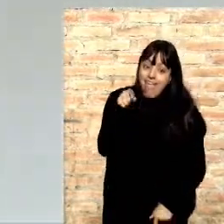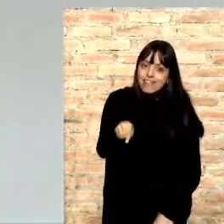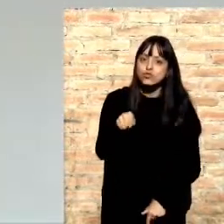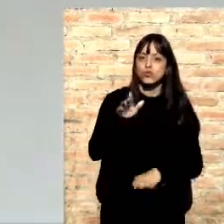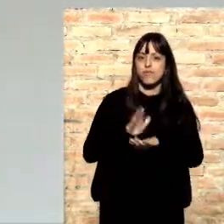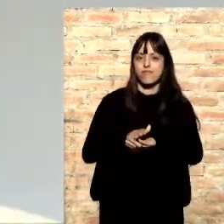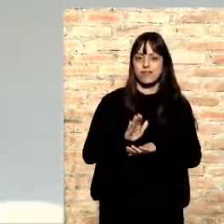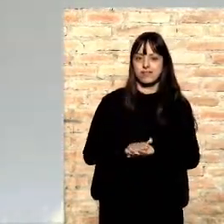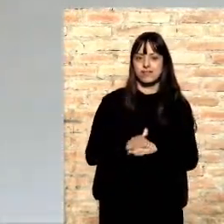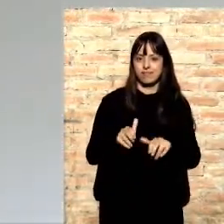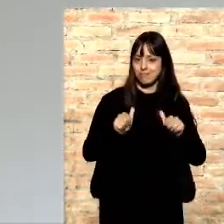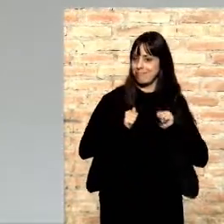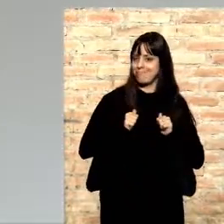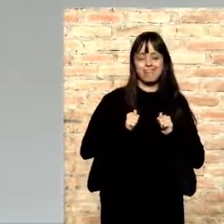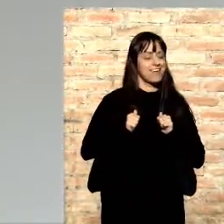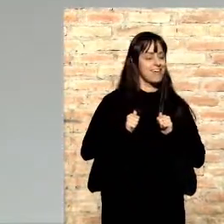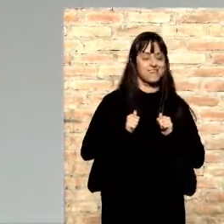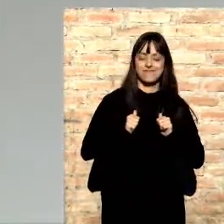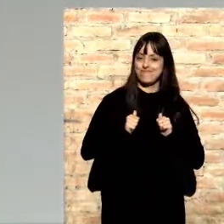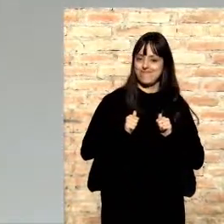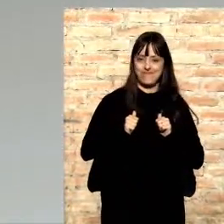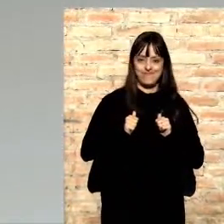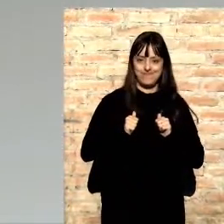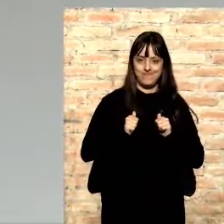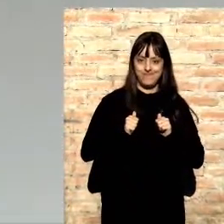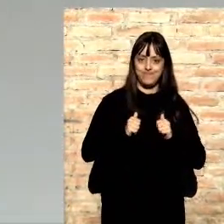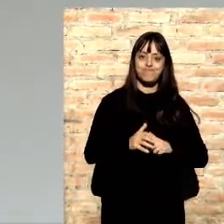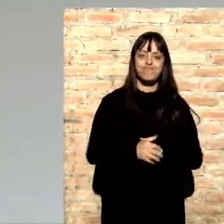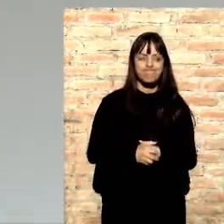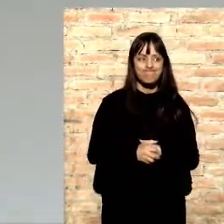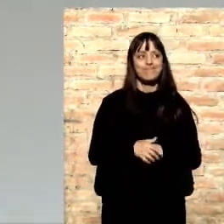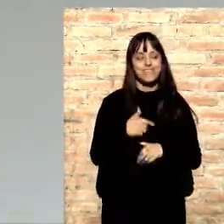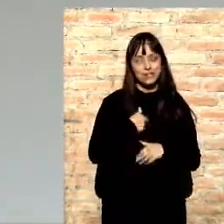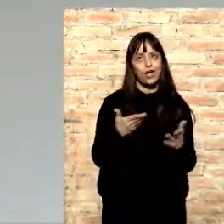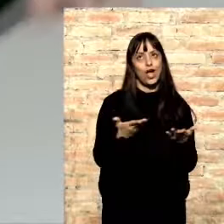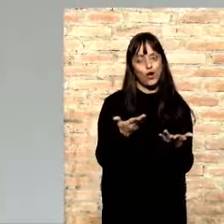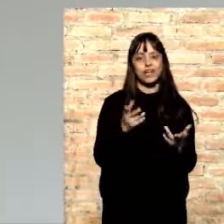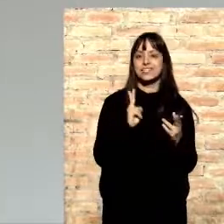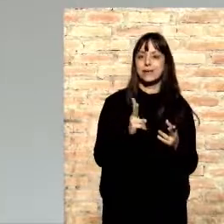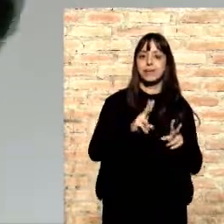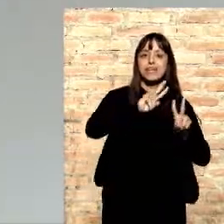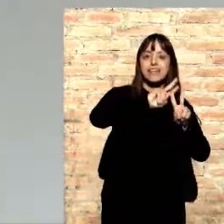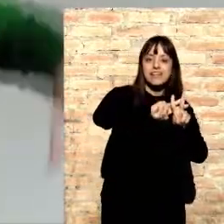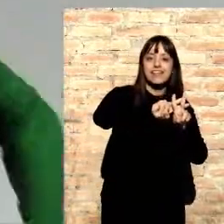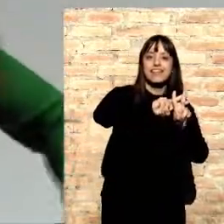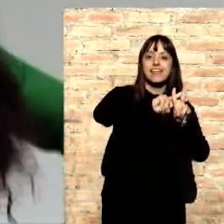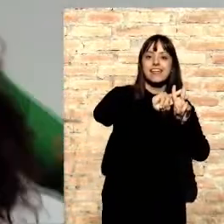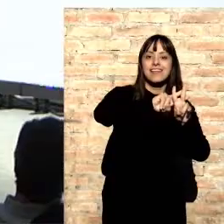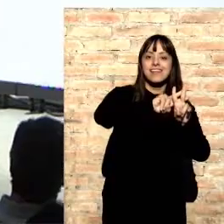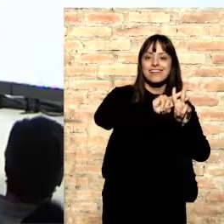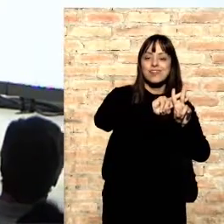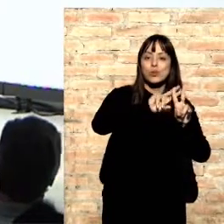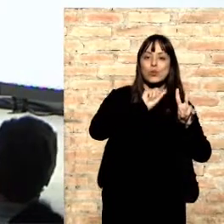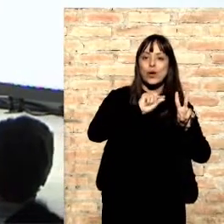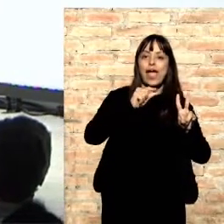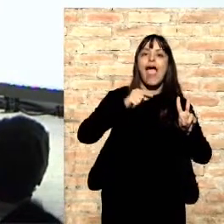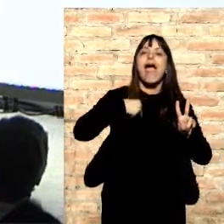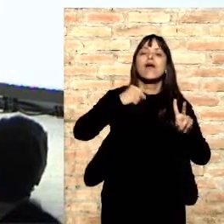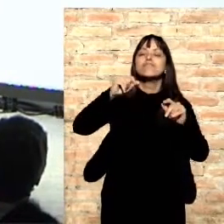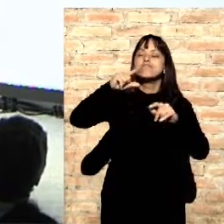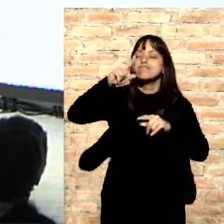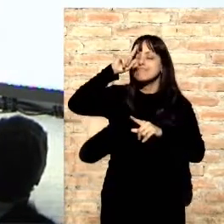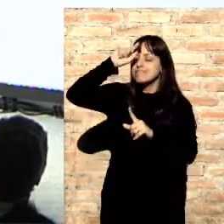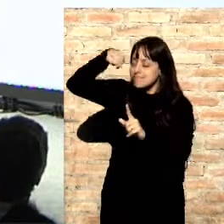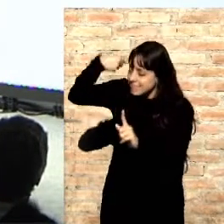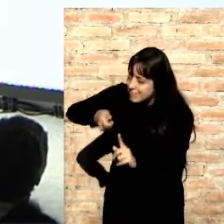quem e ao mesmo tempo a tem uma hashtag compõem agora não só pela de minha admiração eterna os professores